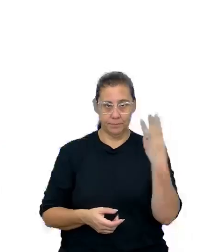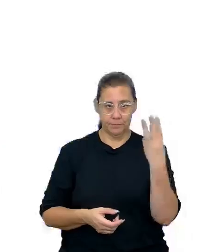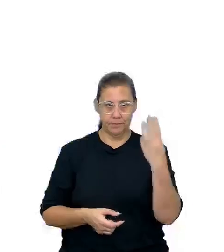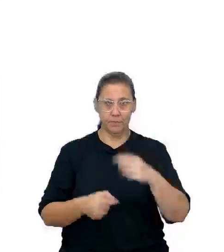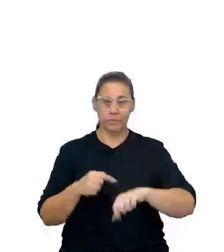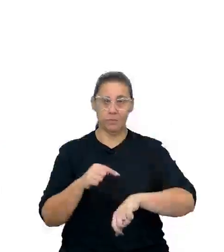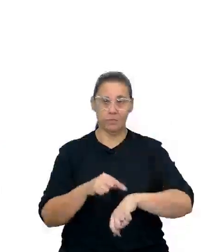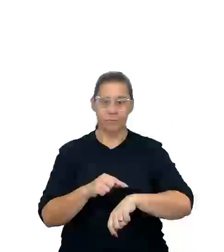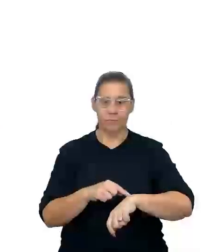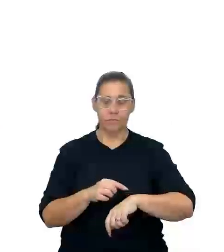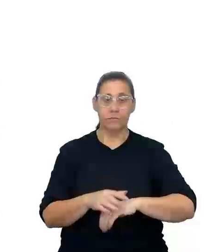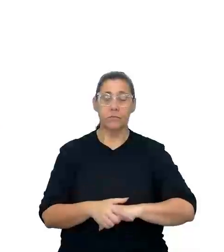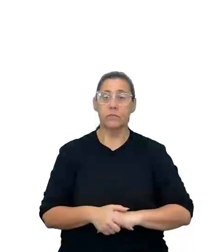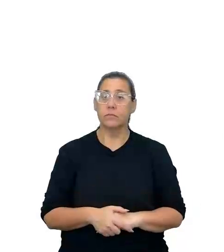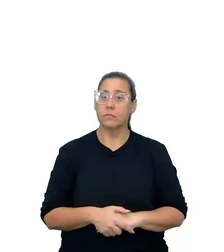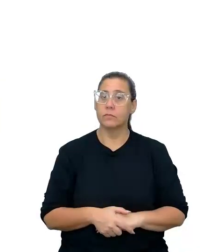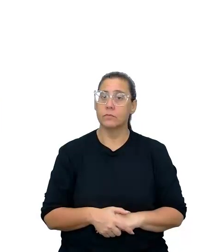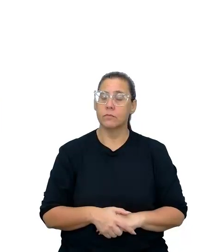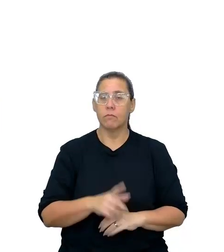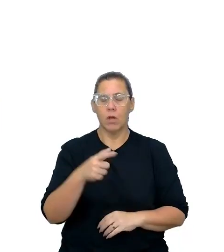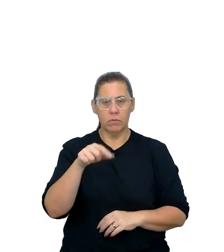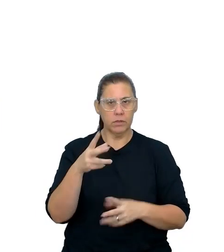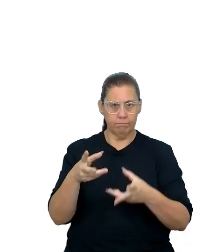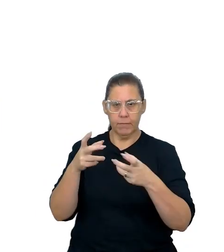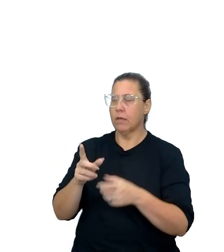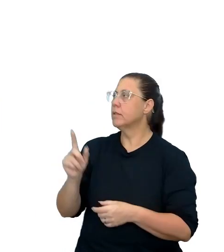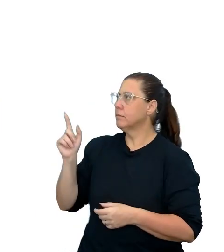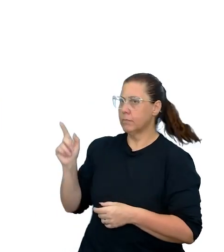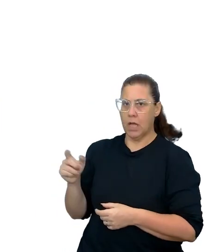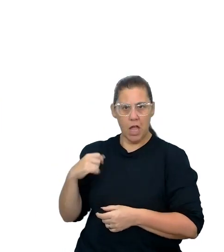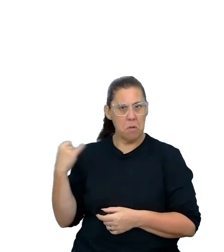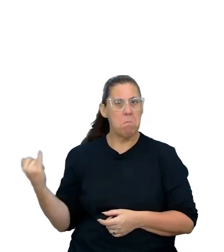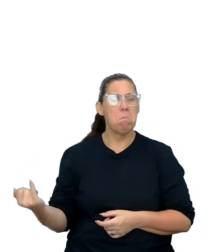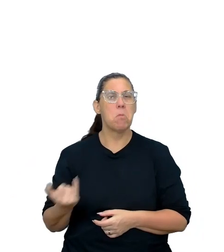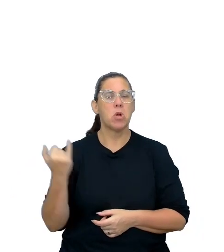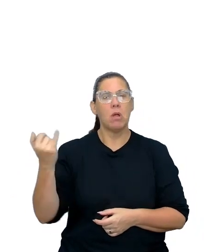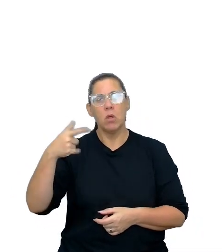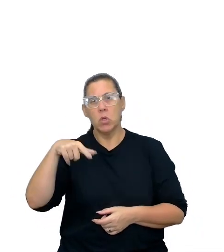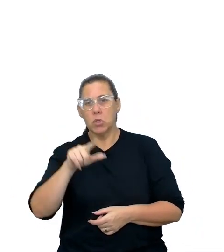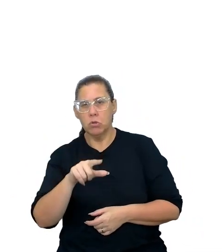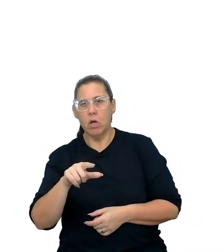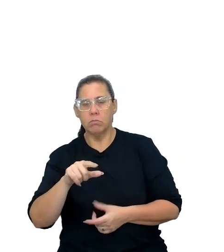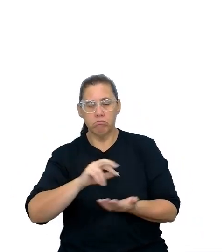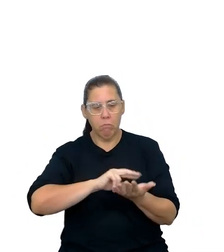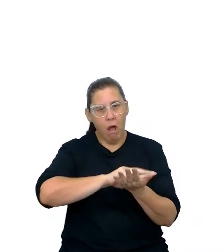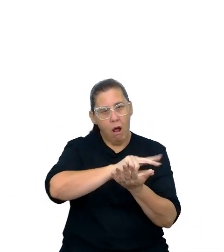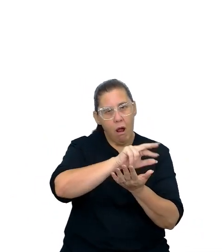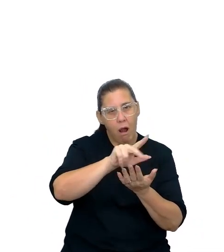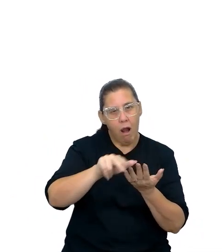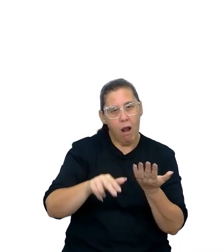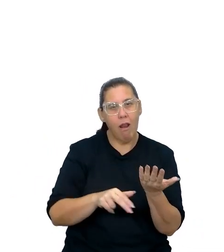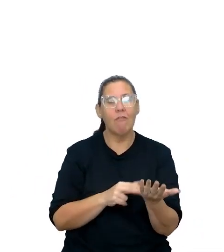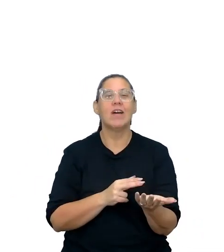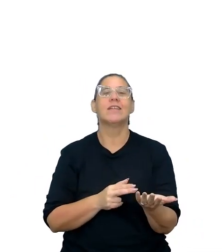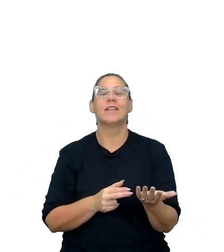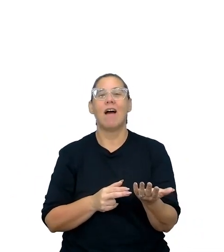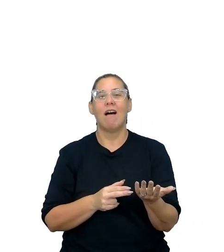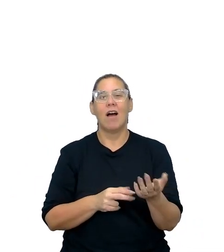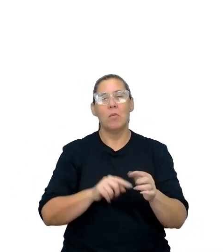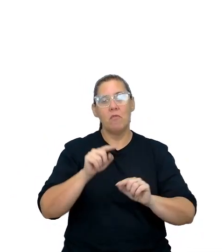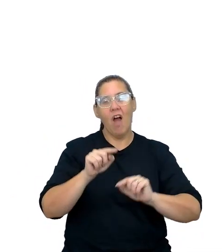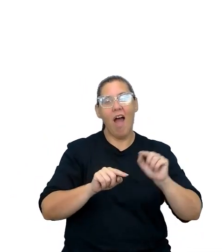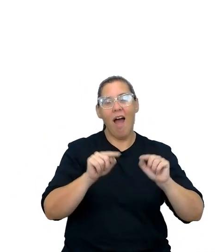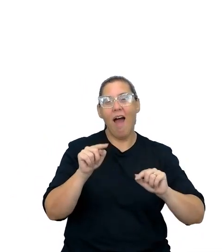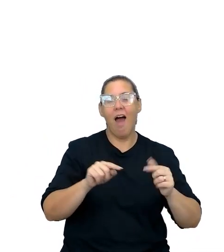Bom, gente, mas antes de eu seguir aqui, vocês estão vendo a importância da gente diversificar, né,